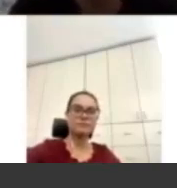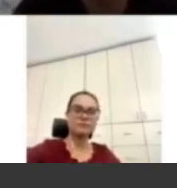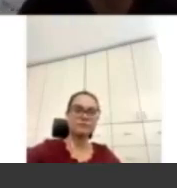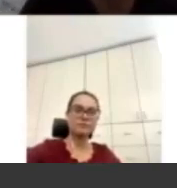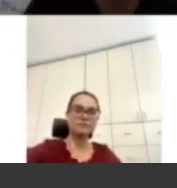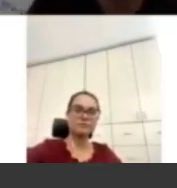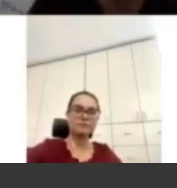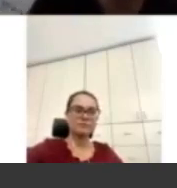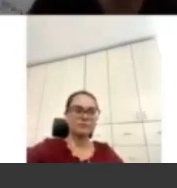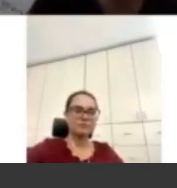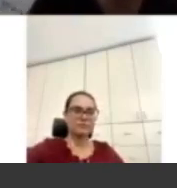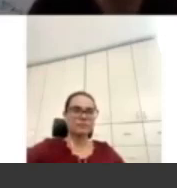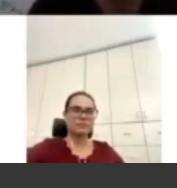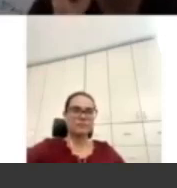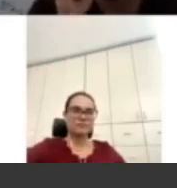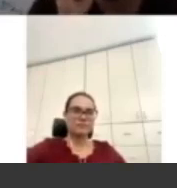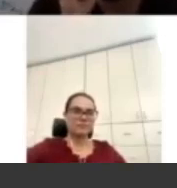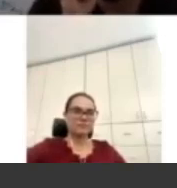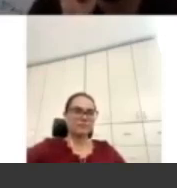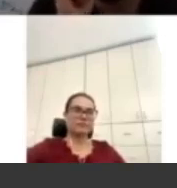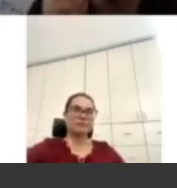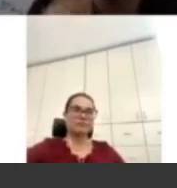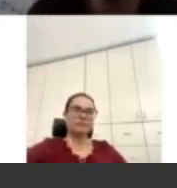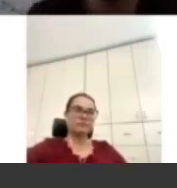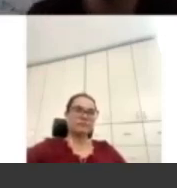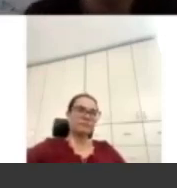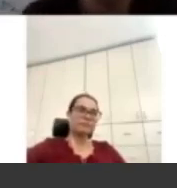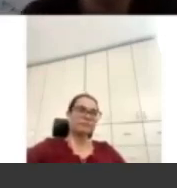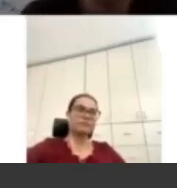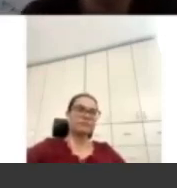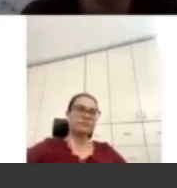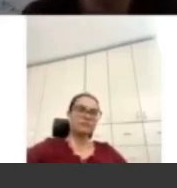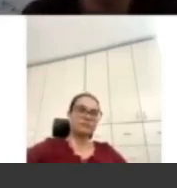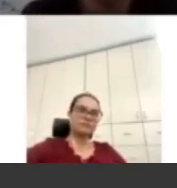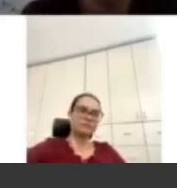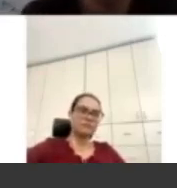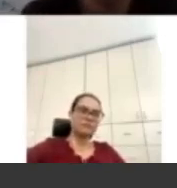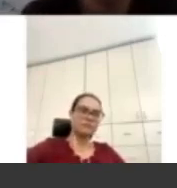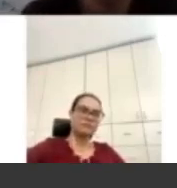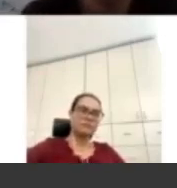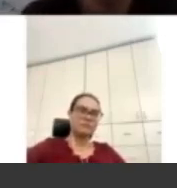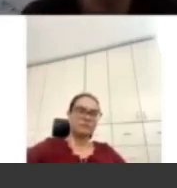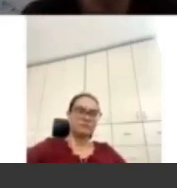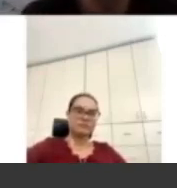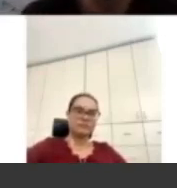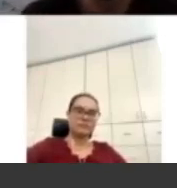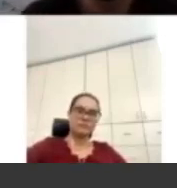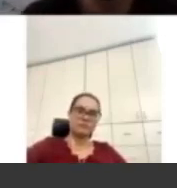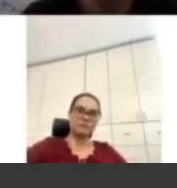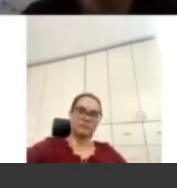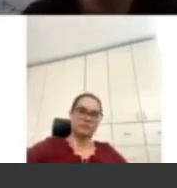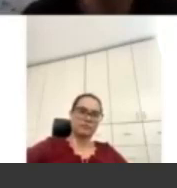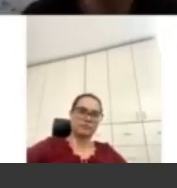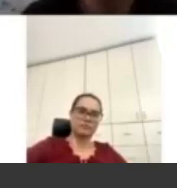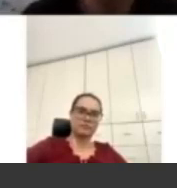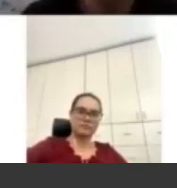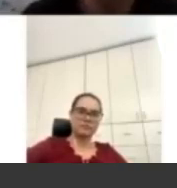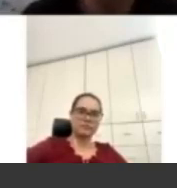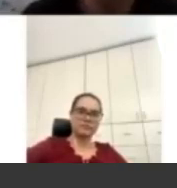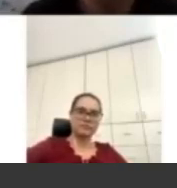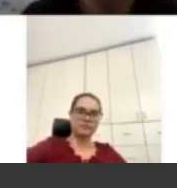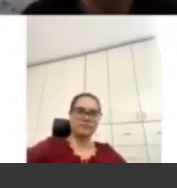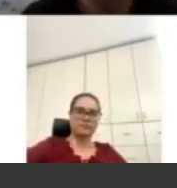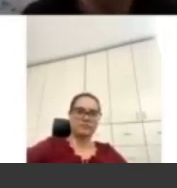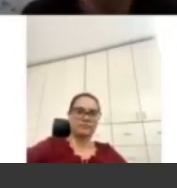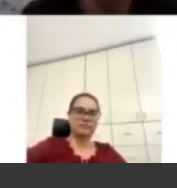anos, queixa-se de sangramento retal e dor progressiva ao evacuar, uma dor importante, sintomas com aproximadamente 5 dias de evolução, sem febre